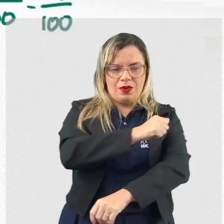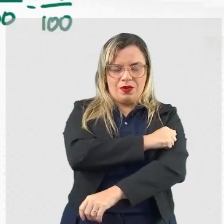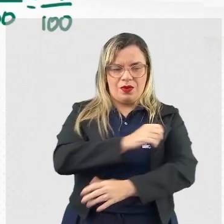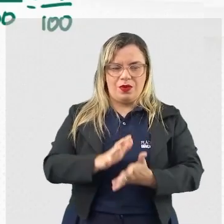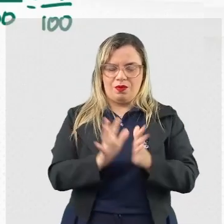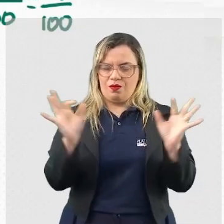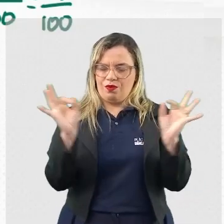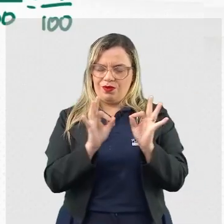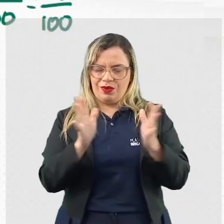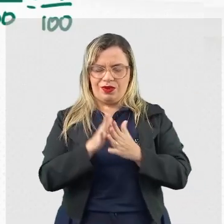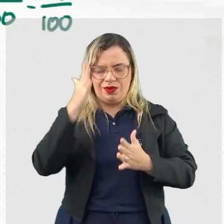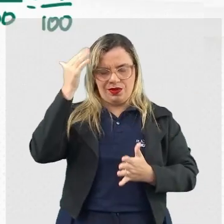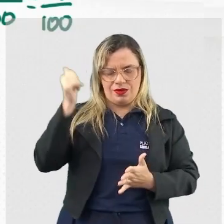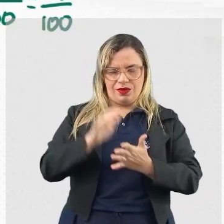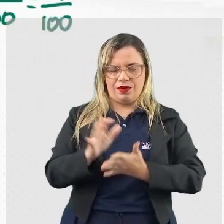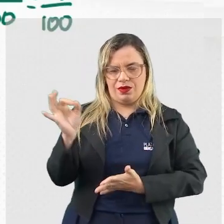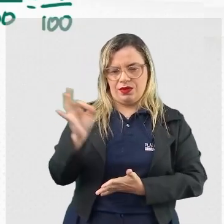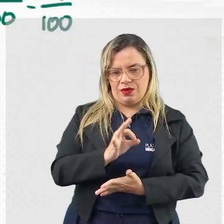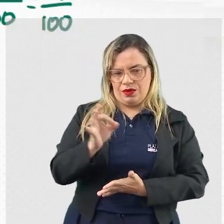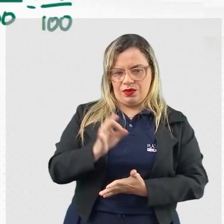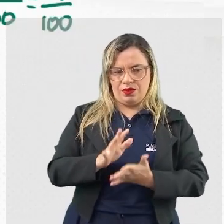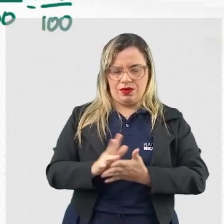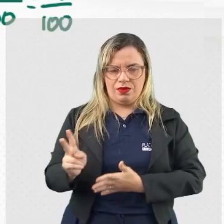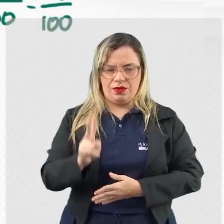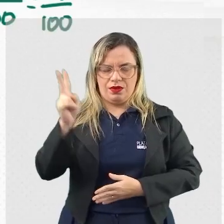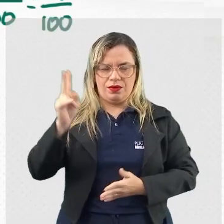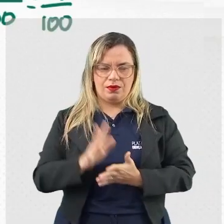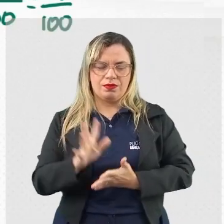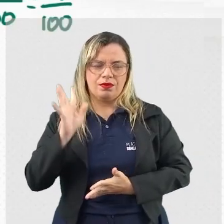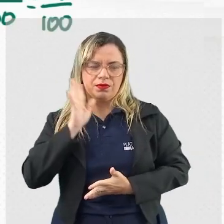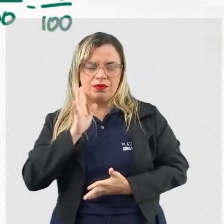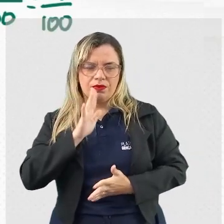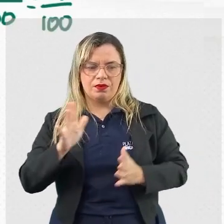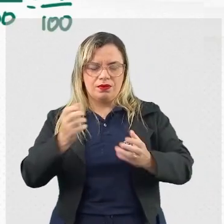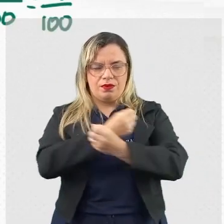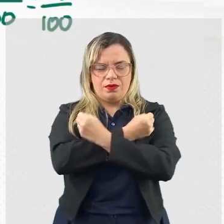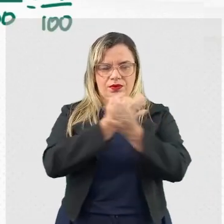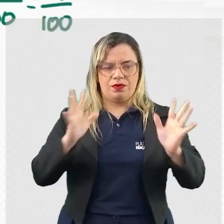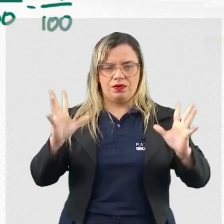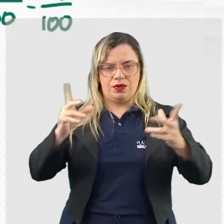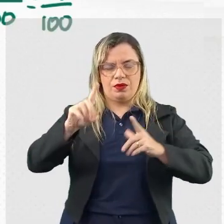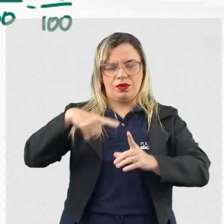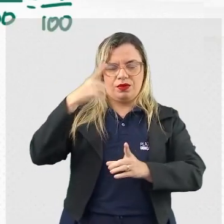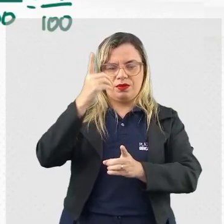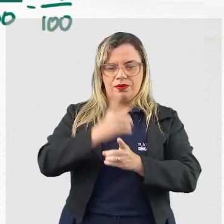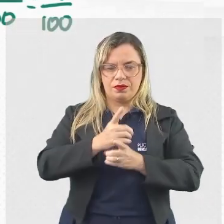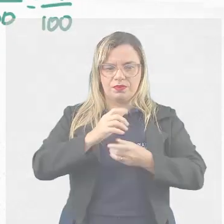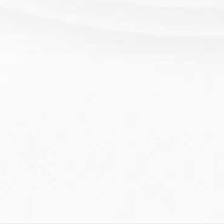sem saber calcular a porcentagem de um determinado valor. Beleza? Então, um abraço, até a próxima.